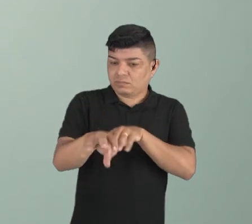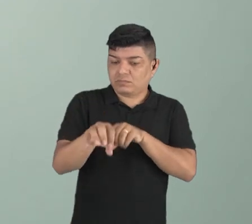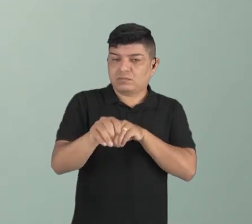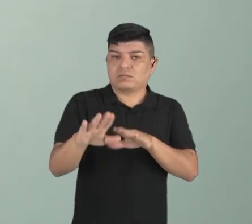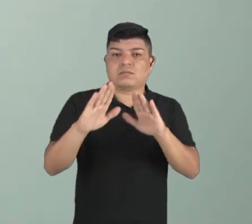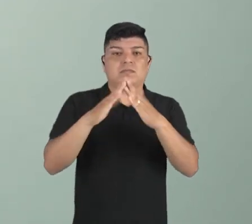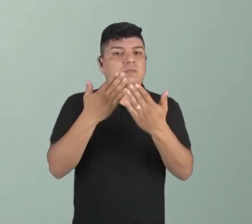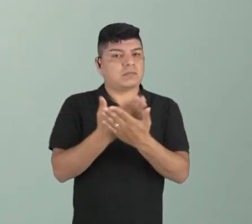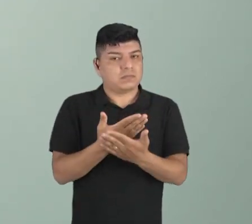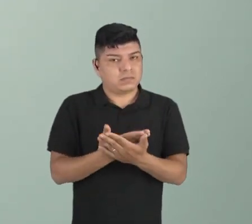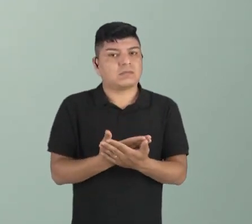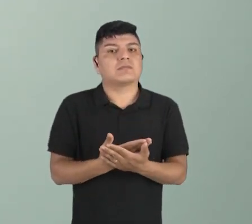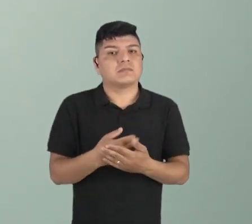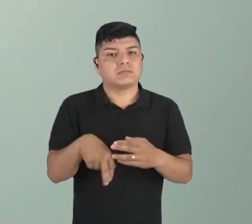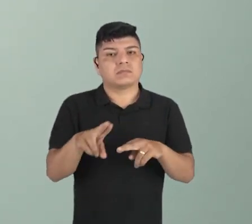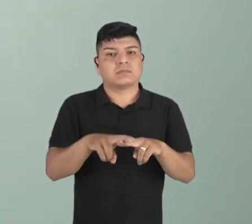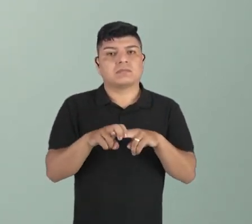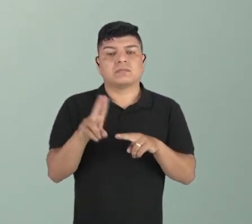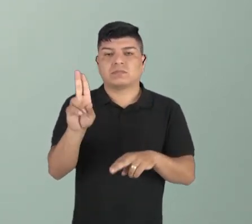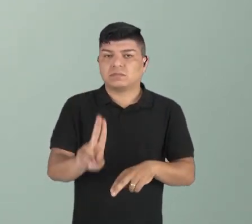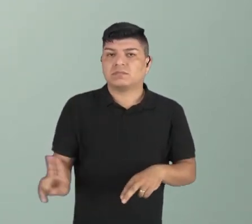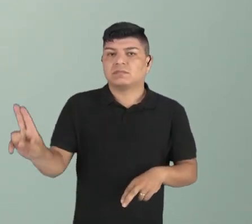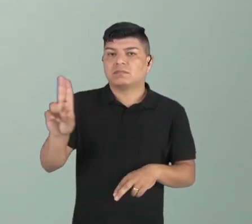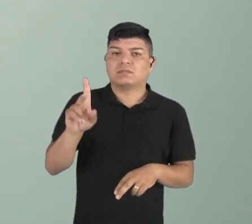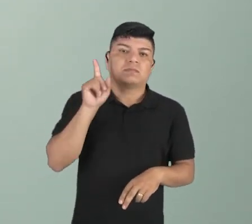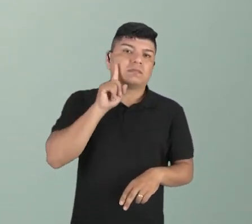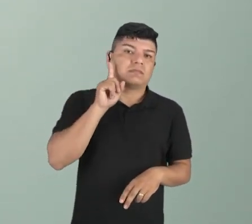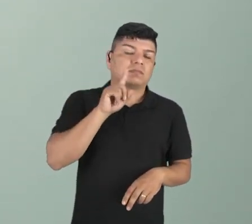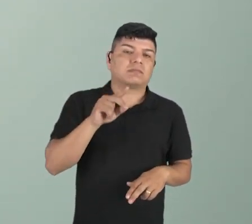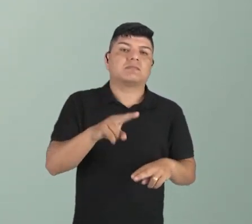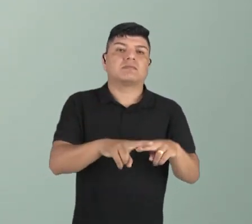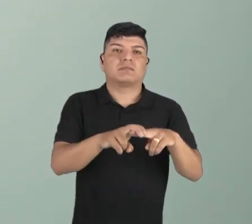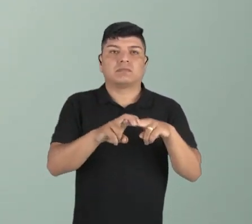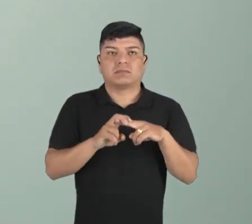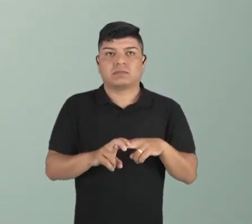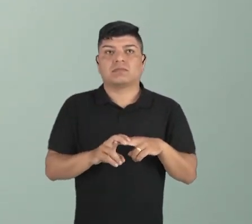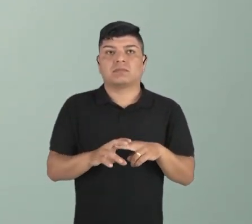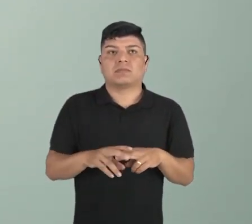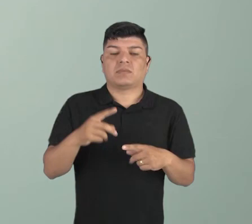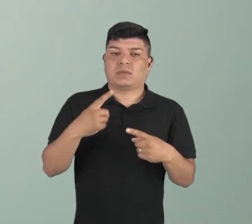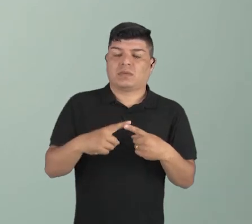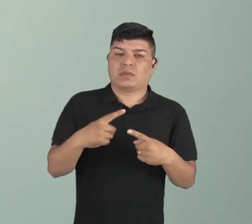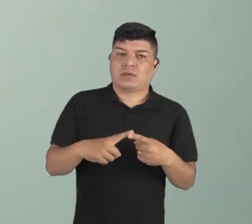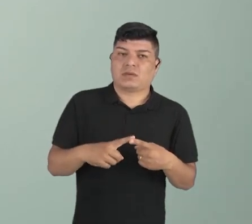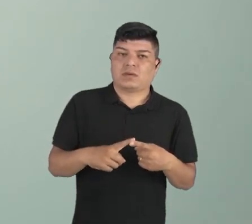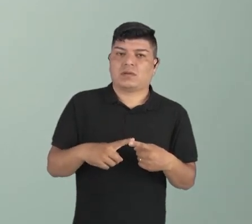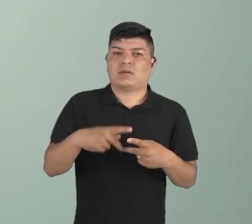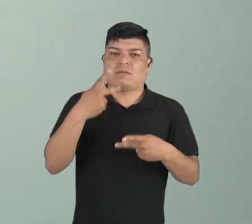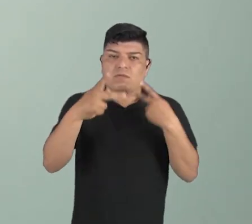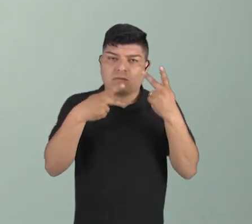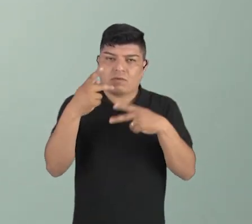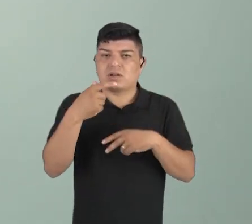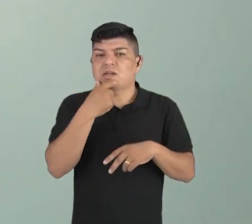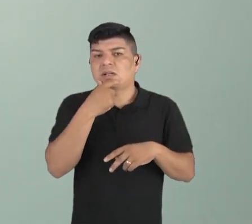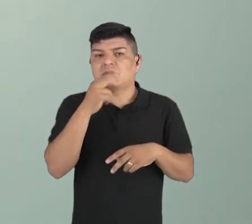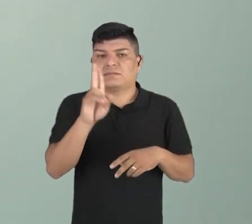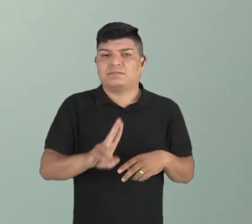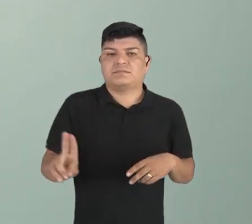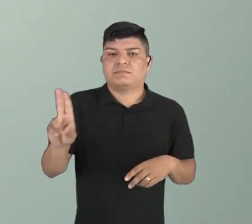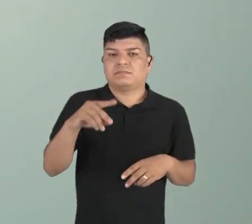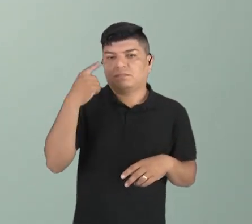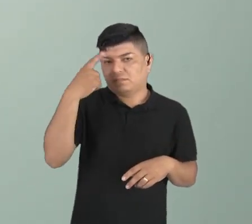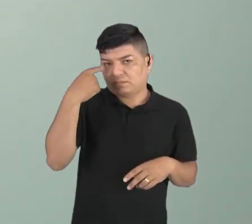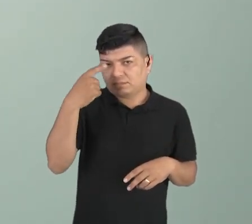escolas, tá? Então, assim, ele é bem utilizado nos Estados Unidos, tá? Lá não é porque falam inglês que não utiliza esse